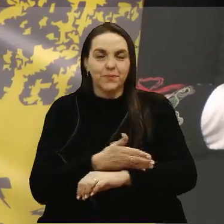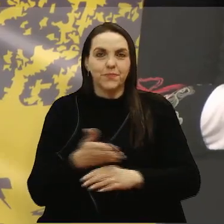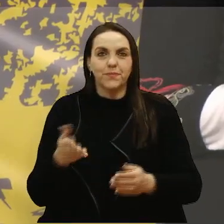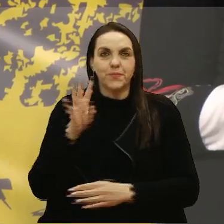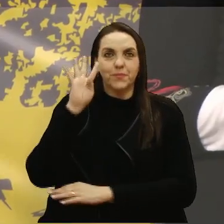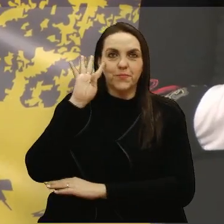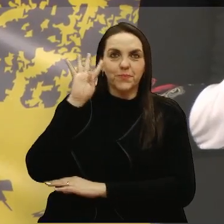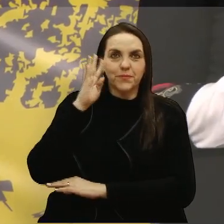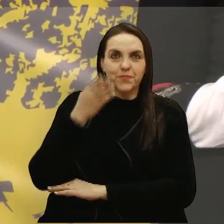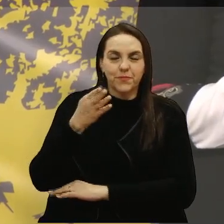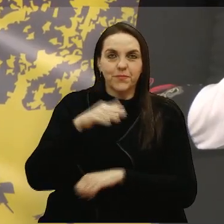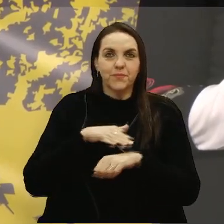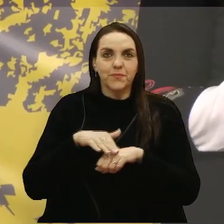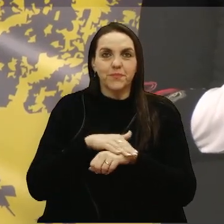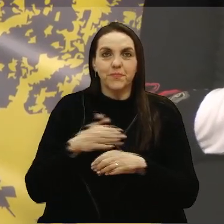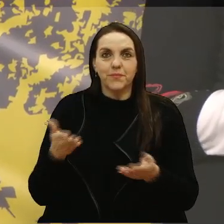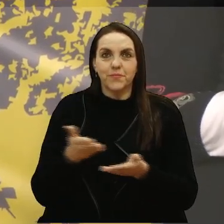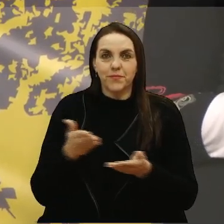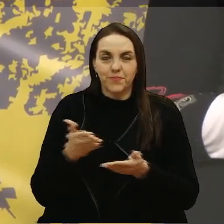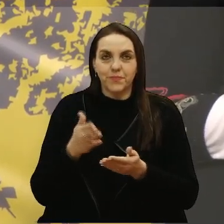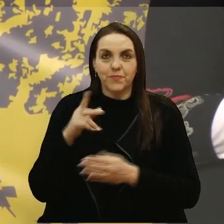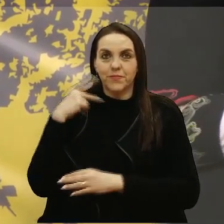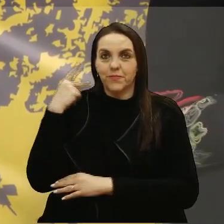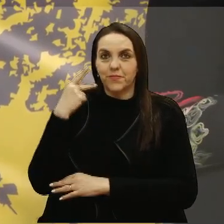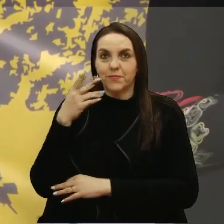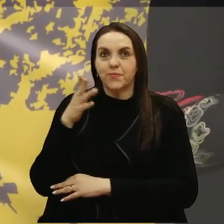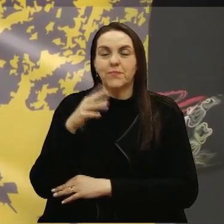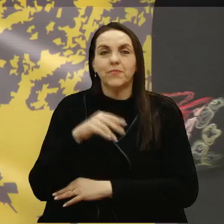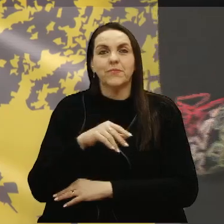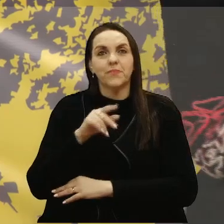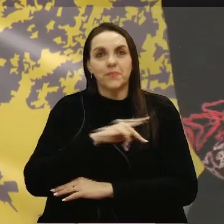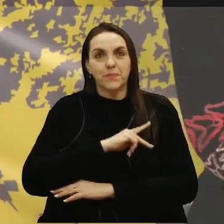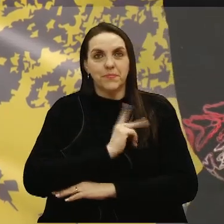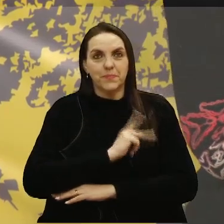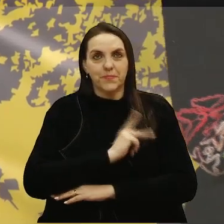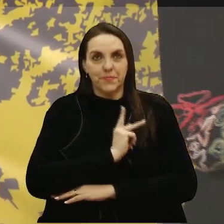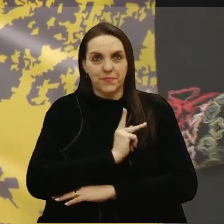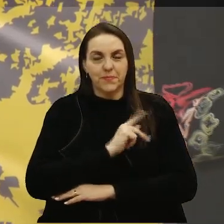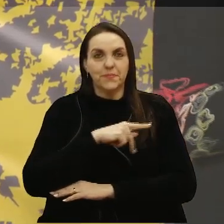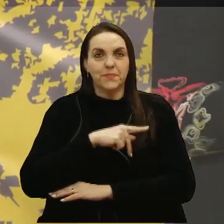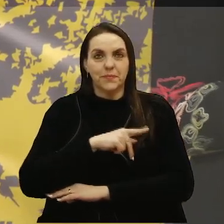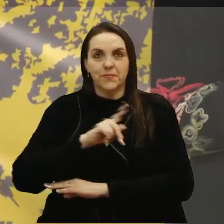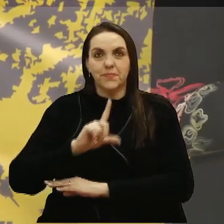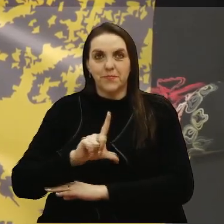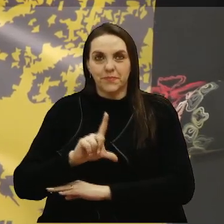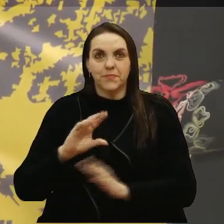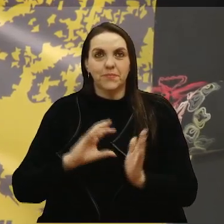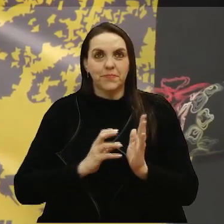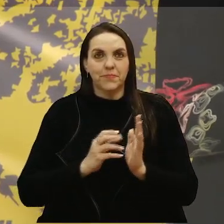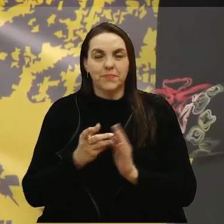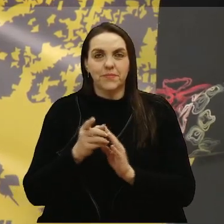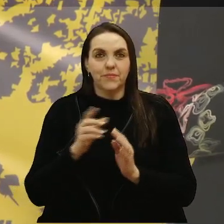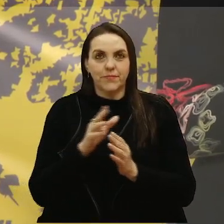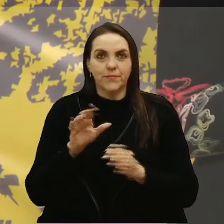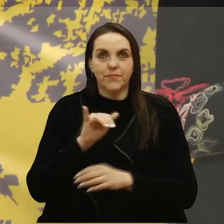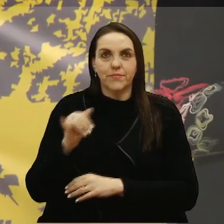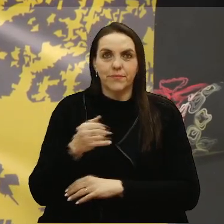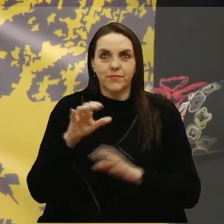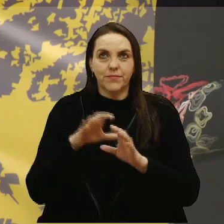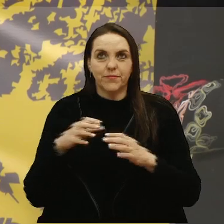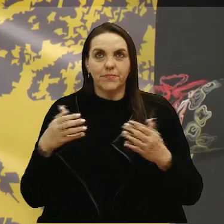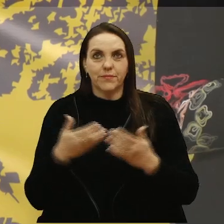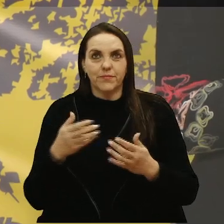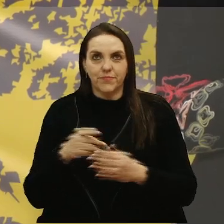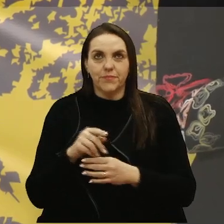dessa quarta-feira, conversamos agora com o vereador Pedro Rodrigues, do PL, que aproveitou o grande expediente para falar